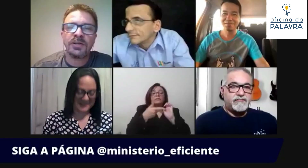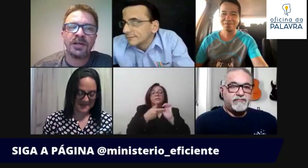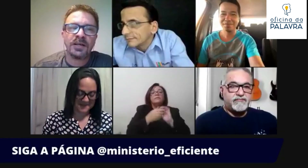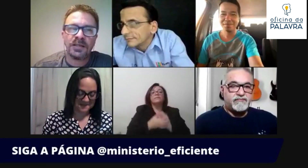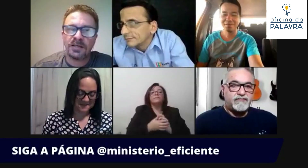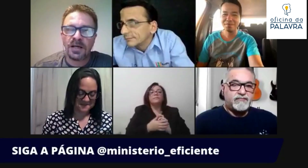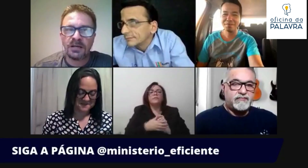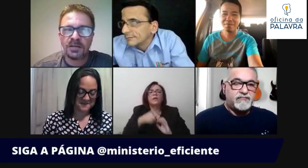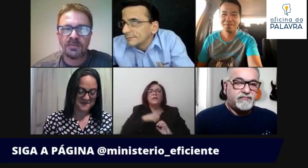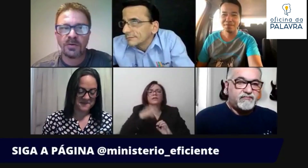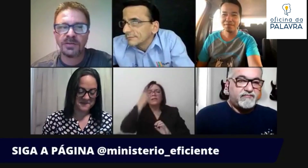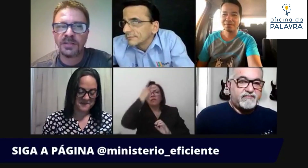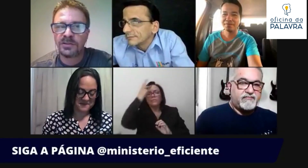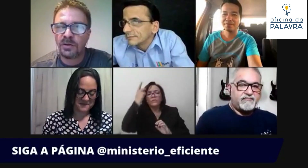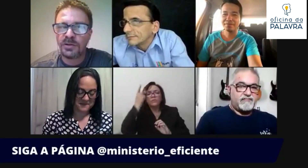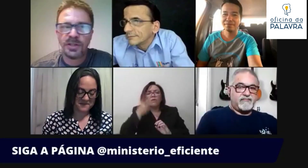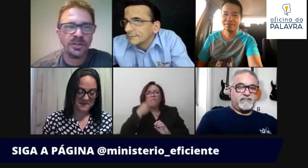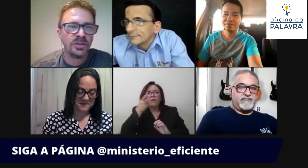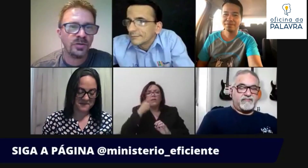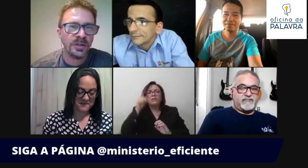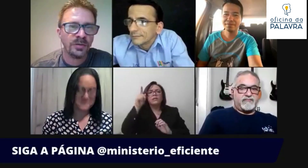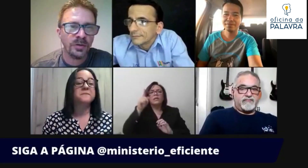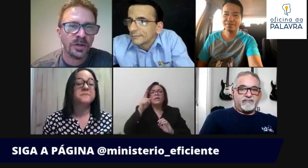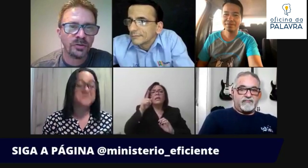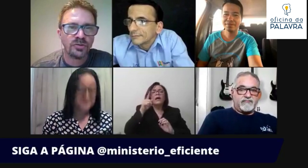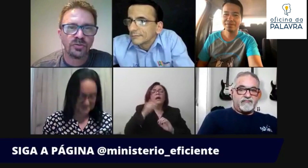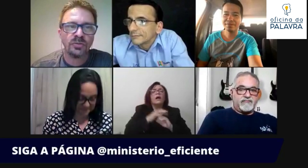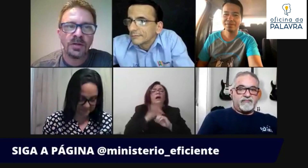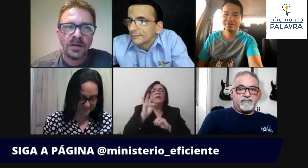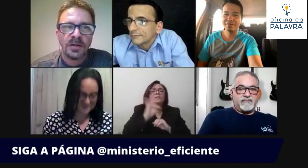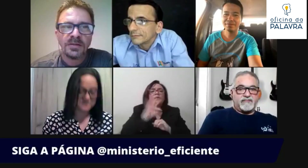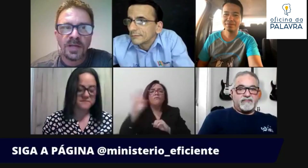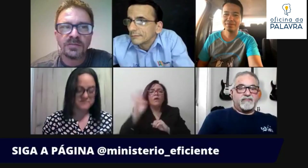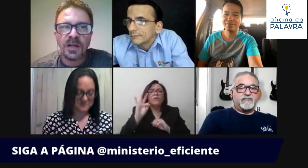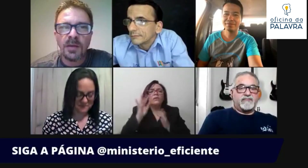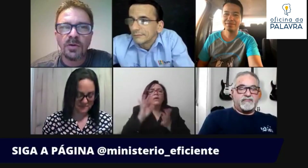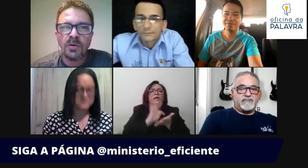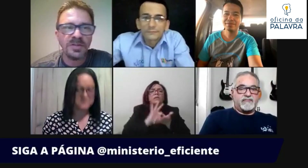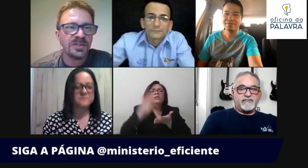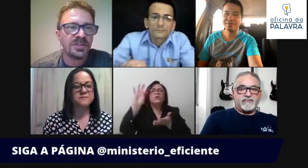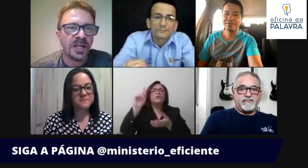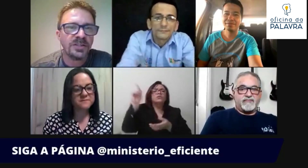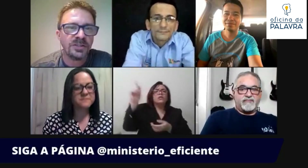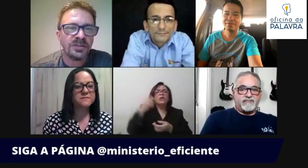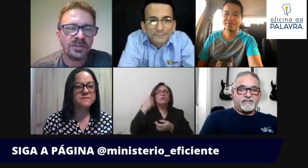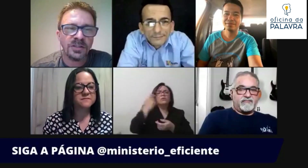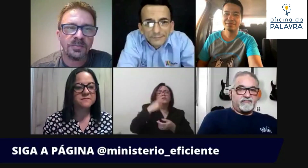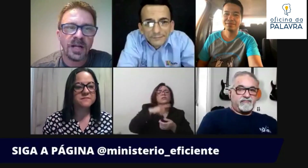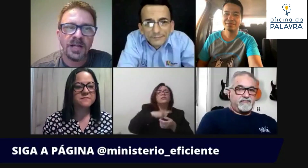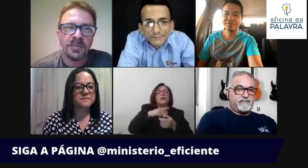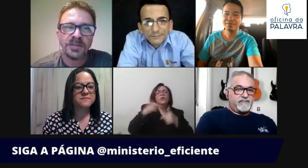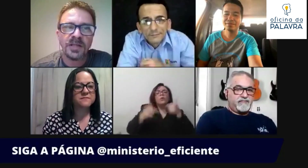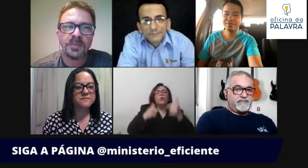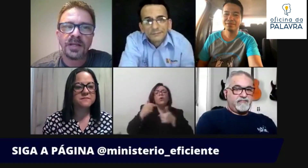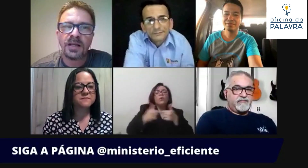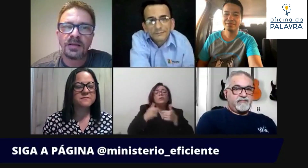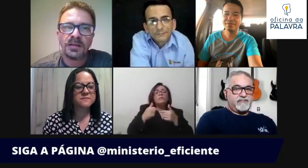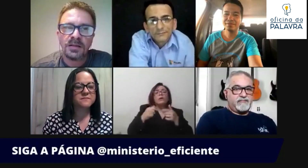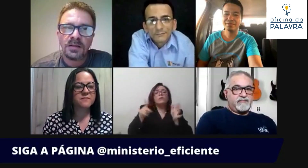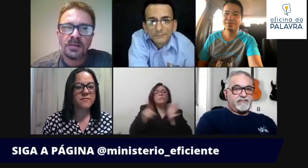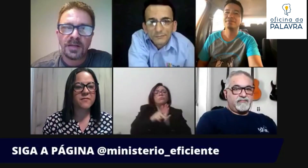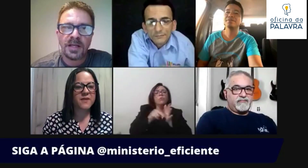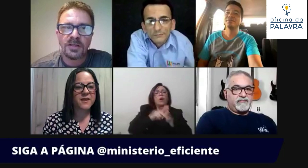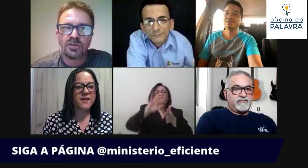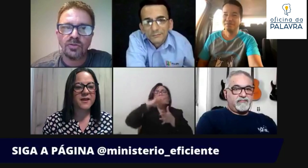dizendo, Lunera, que na Faculdade de Teologia de Ijuí, no Rio Grande do Sul, tem um trabalho consistente para Libras, né? Para